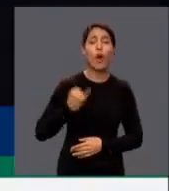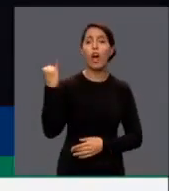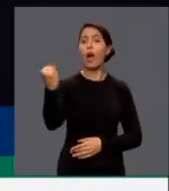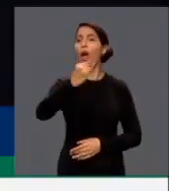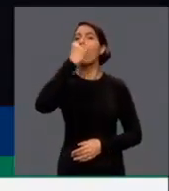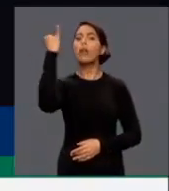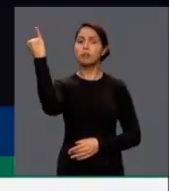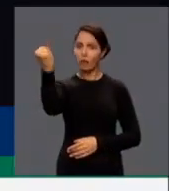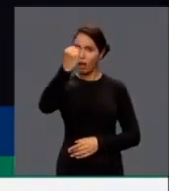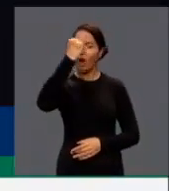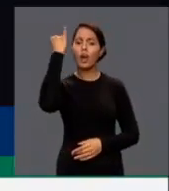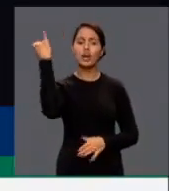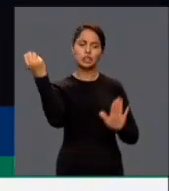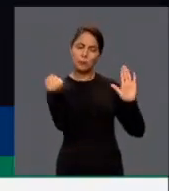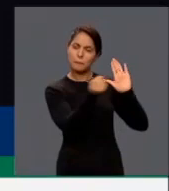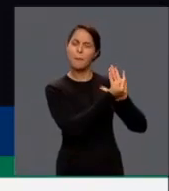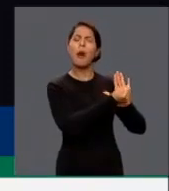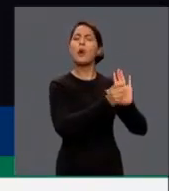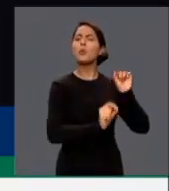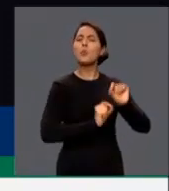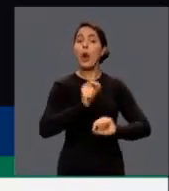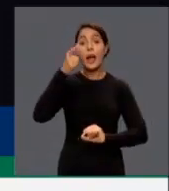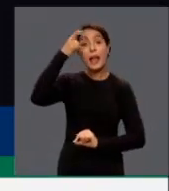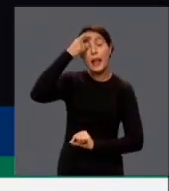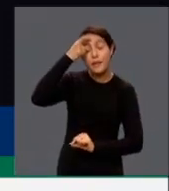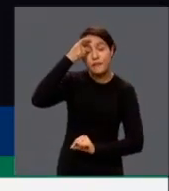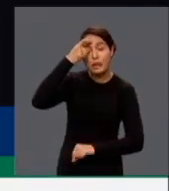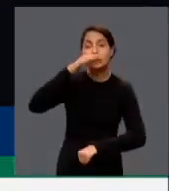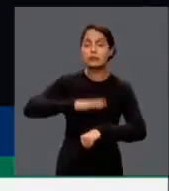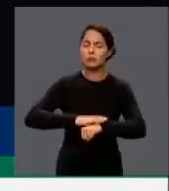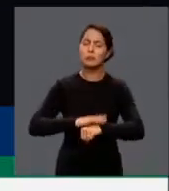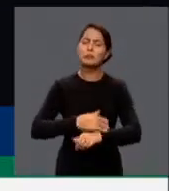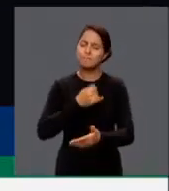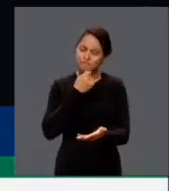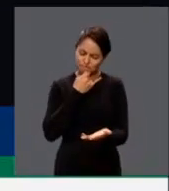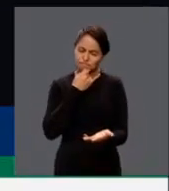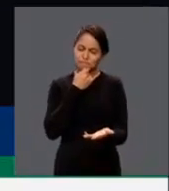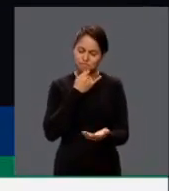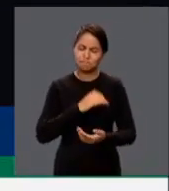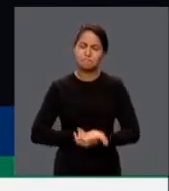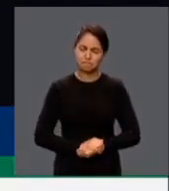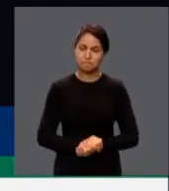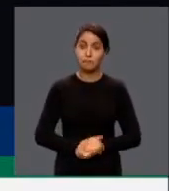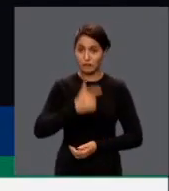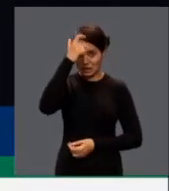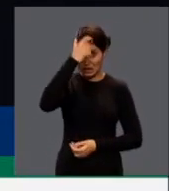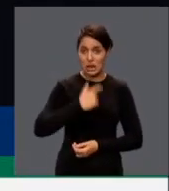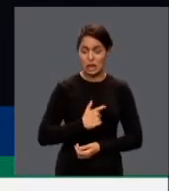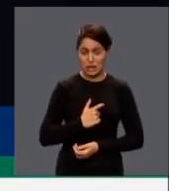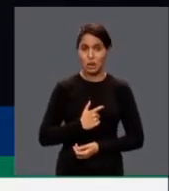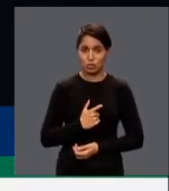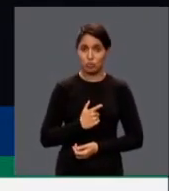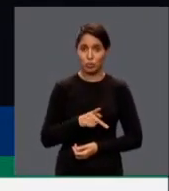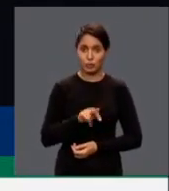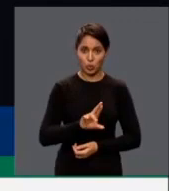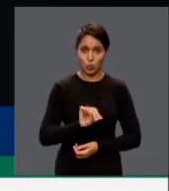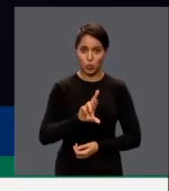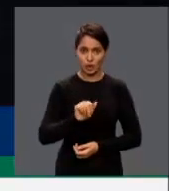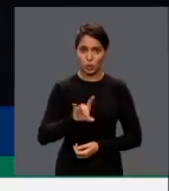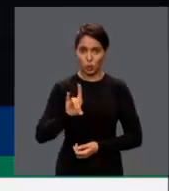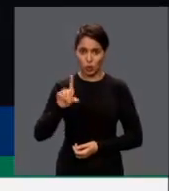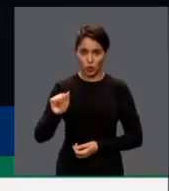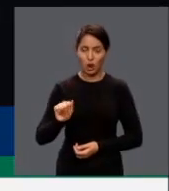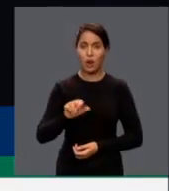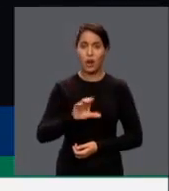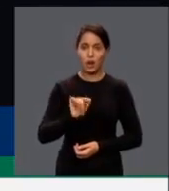traz para nós momentos de reflexão e de muita tristeza. Aqui, como procuradora adjunta, preciso registrar a